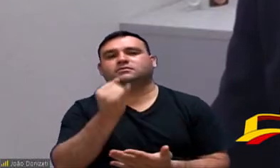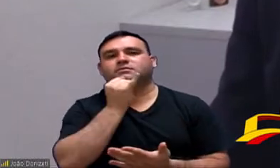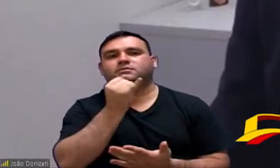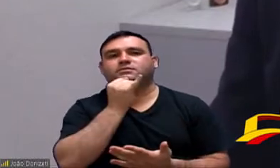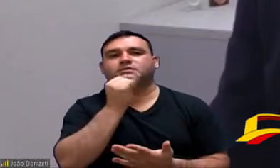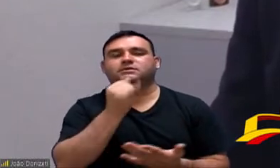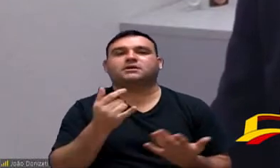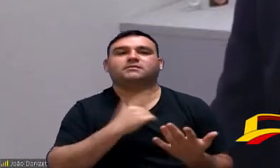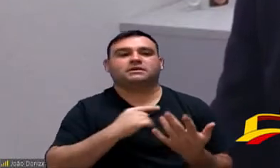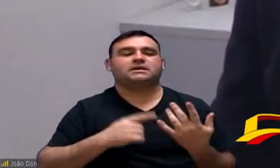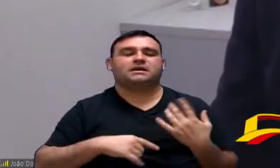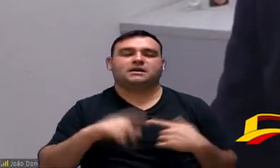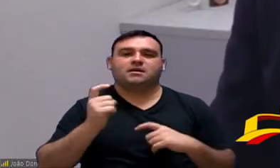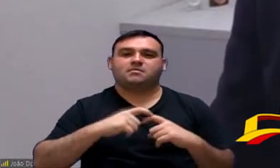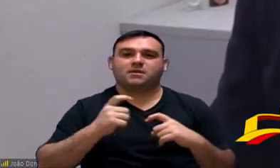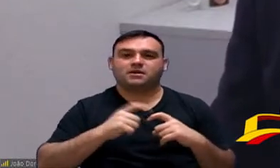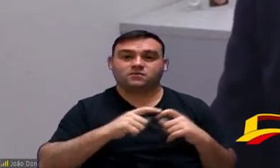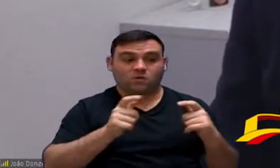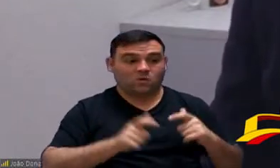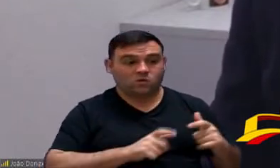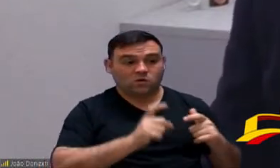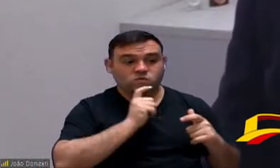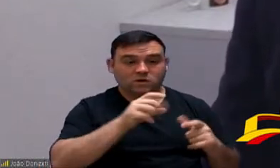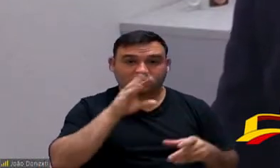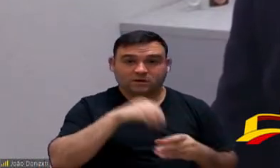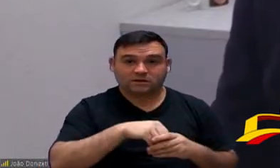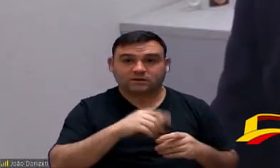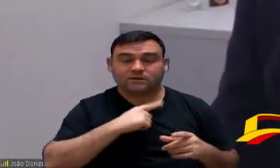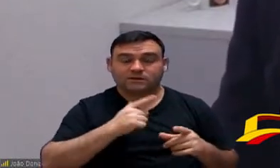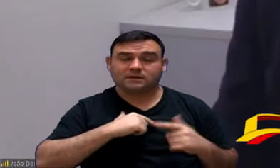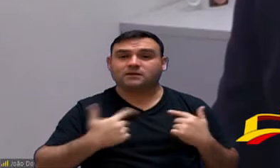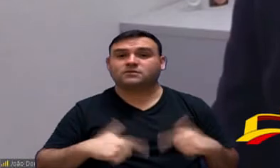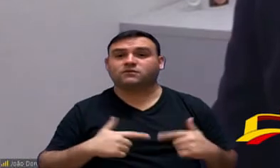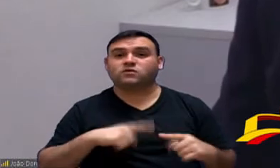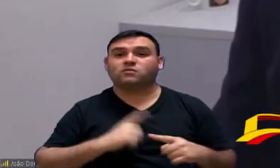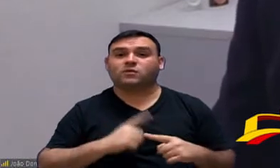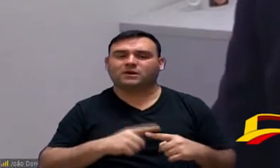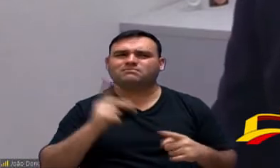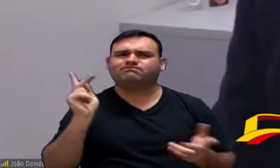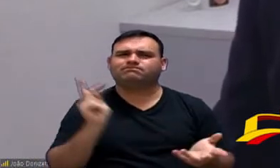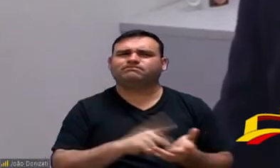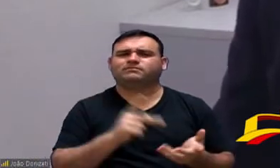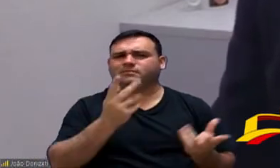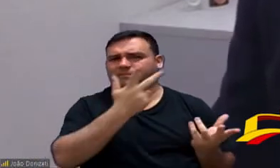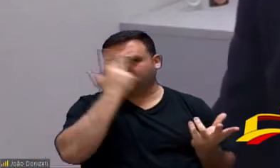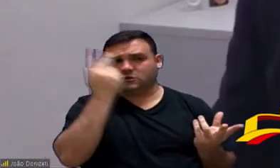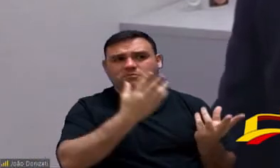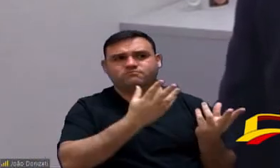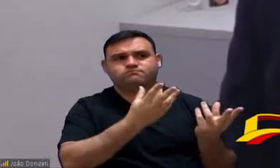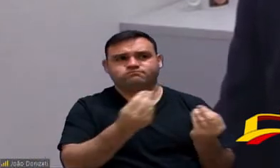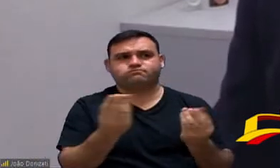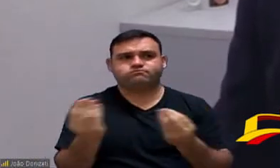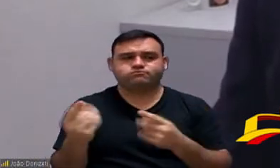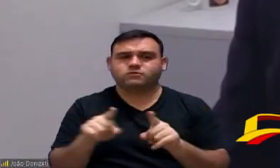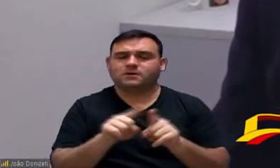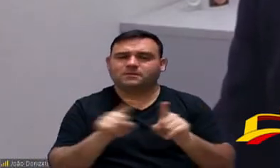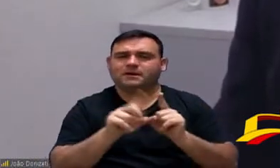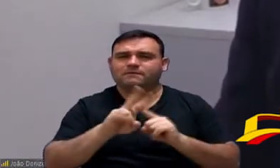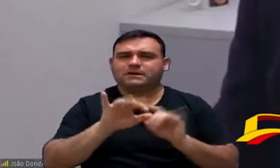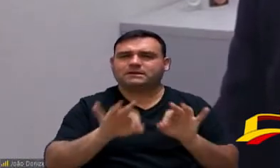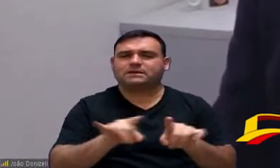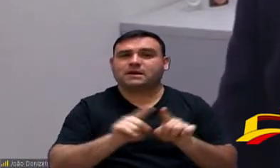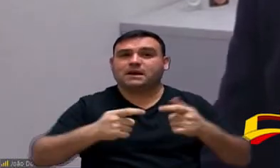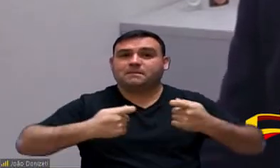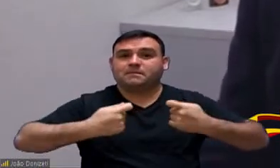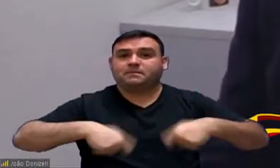algumas clínicas da cidade de Sorocaba que tivessem esse serviço, porque realmente tem muitas pessoas que vão efetivamente